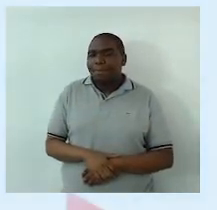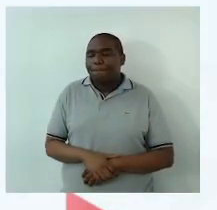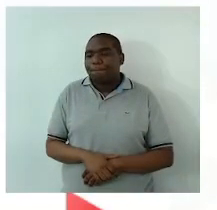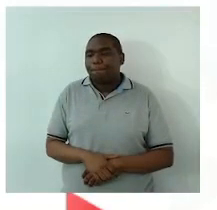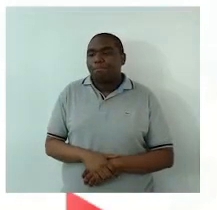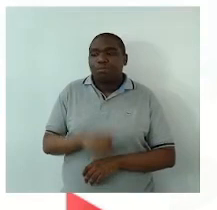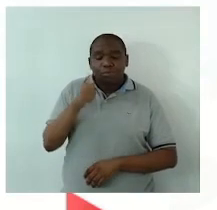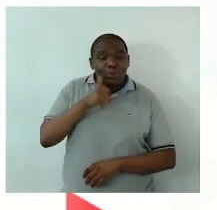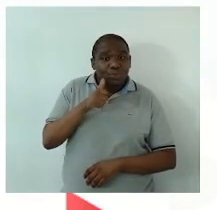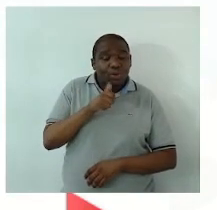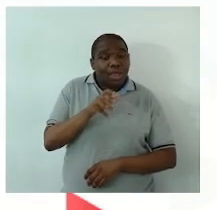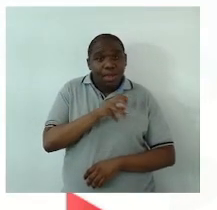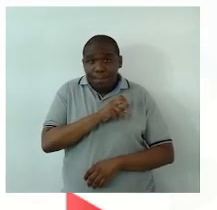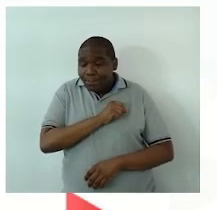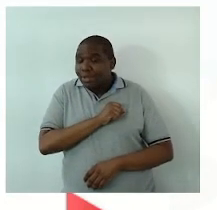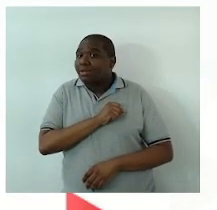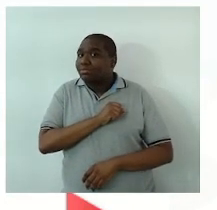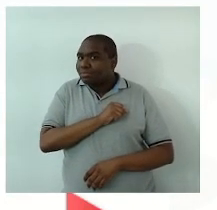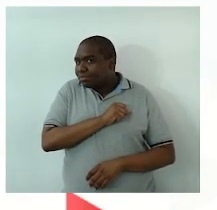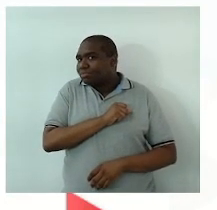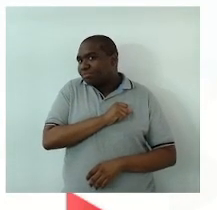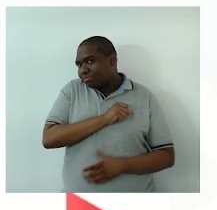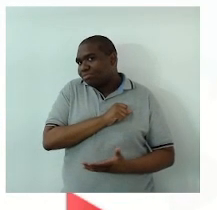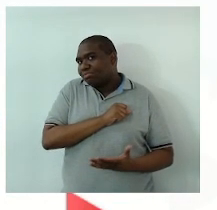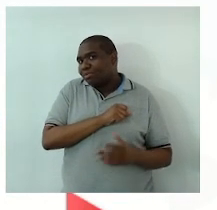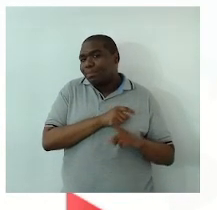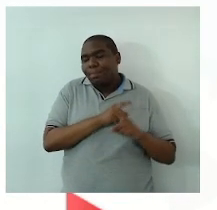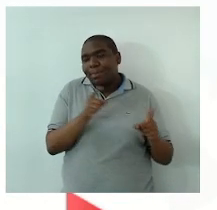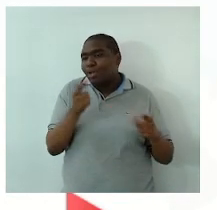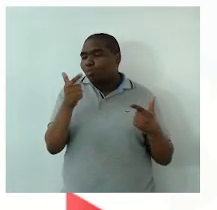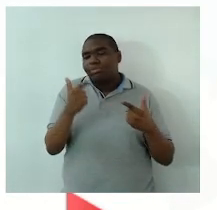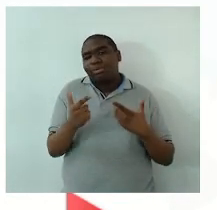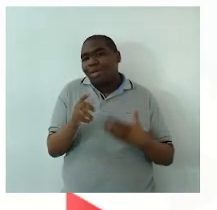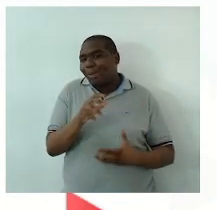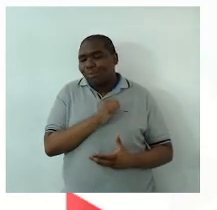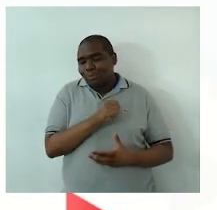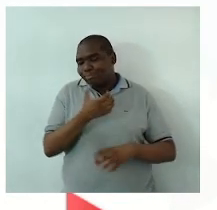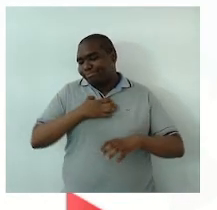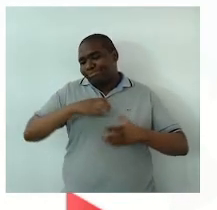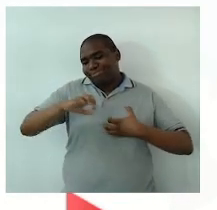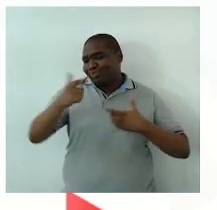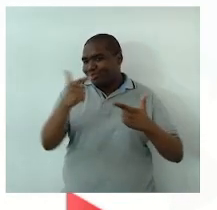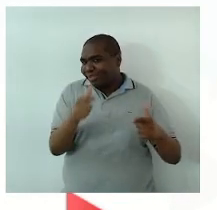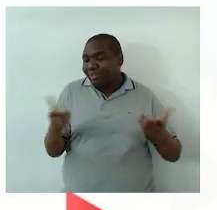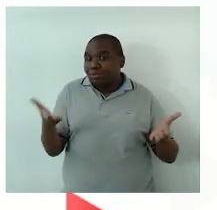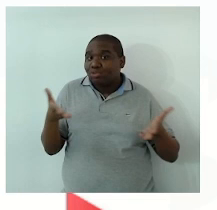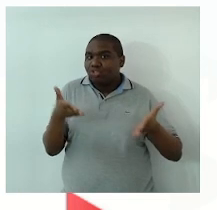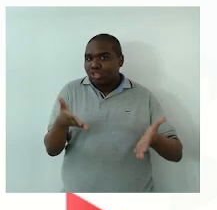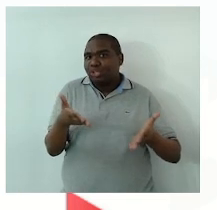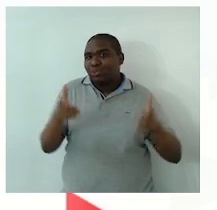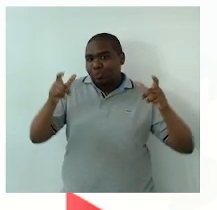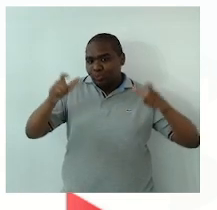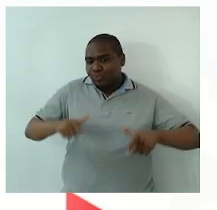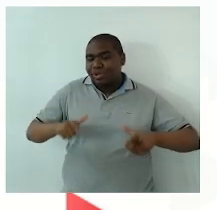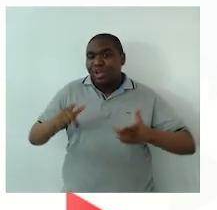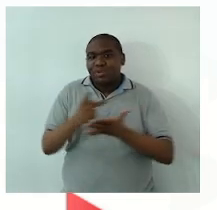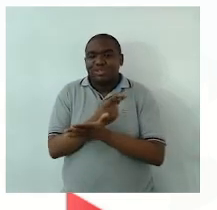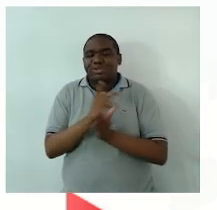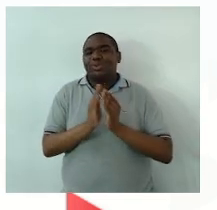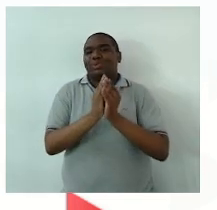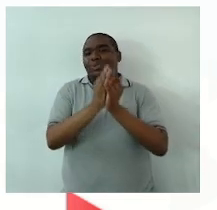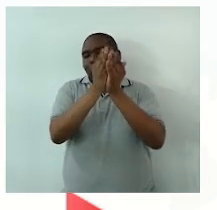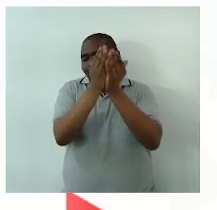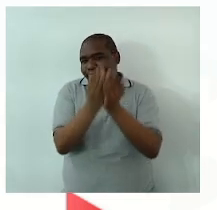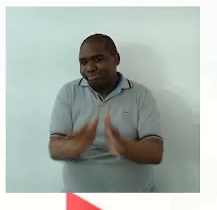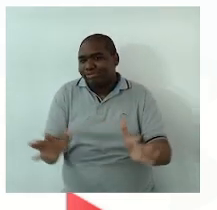é apaixonado por Lady Olivia, mas não é correspondido. Então, Viola chega ao reino após um naufrágio e se